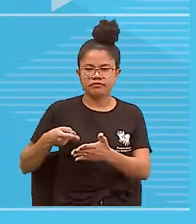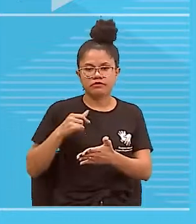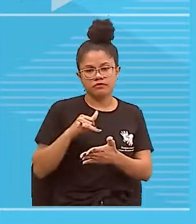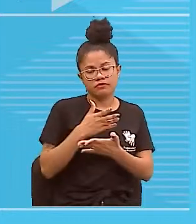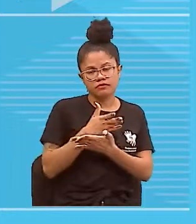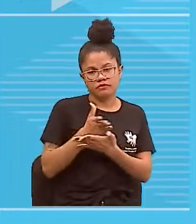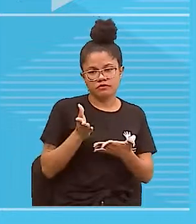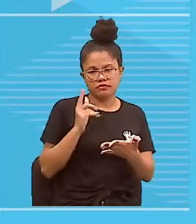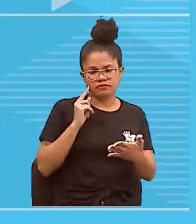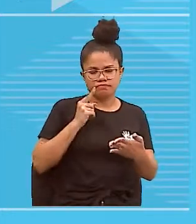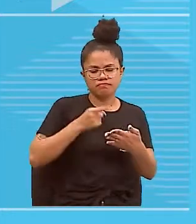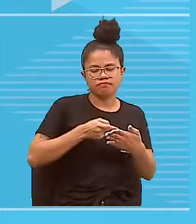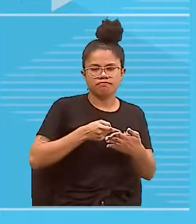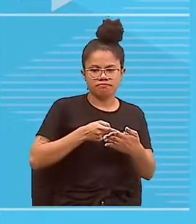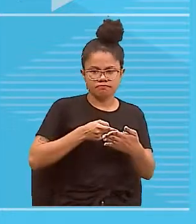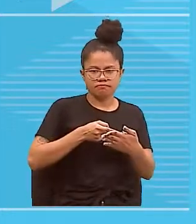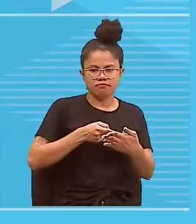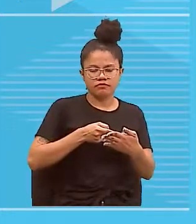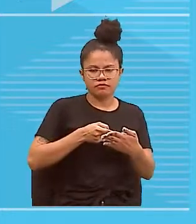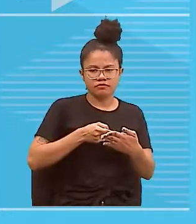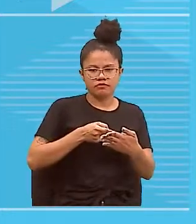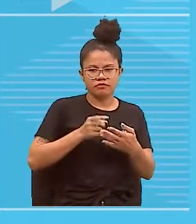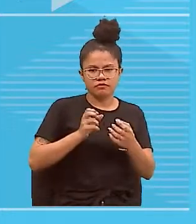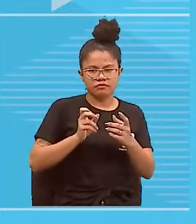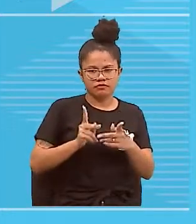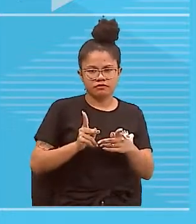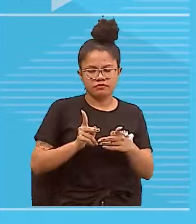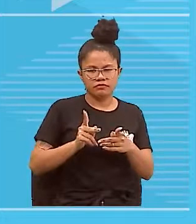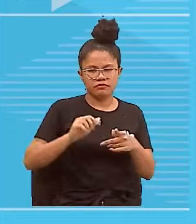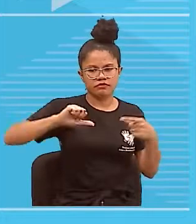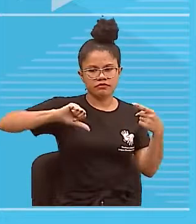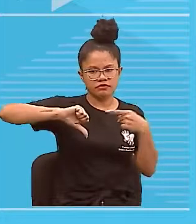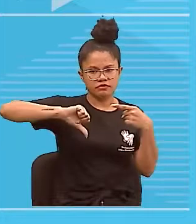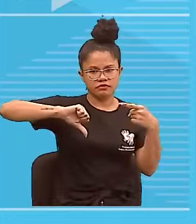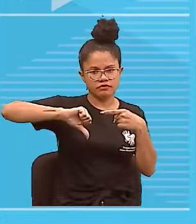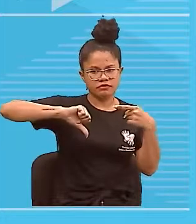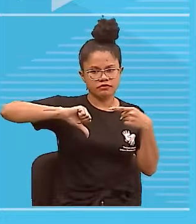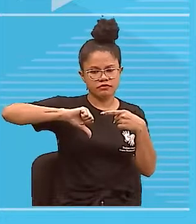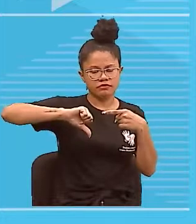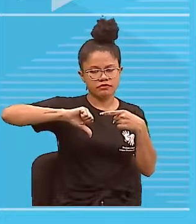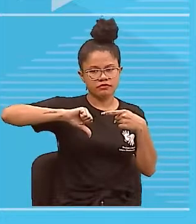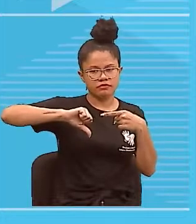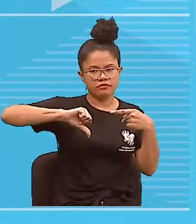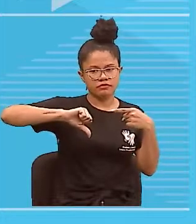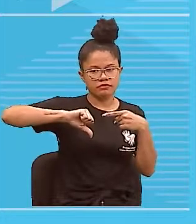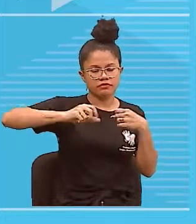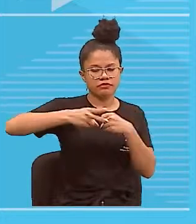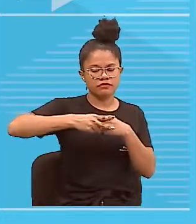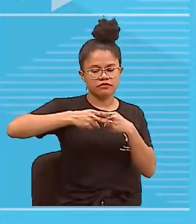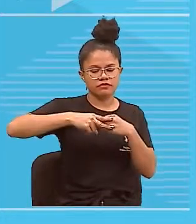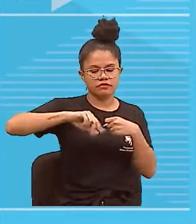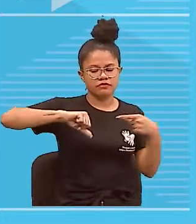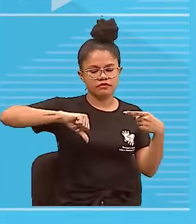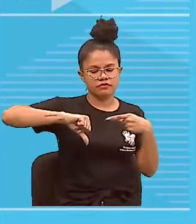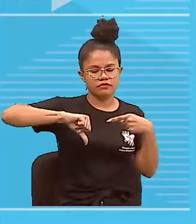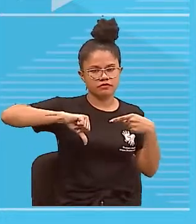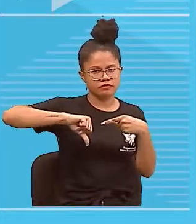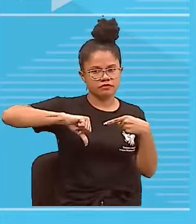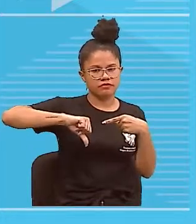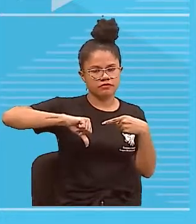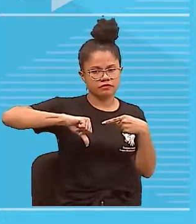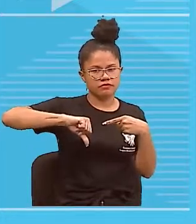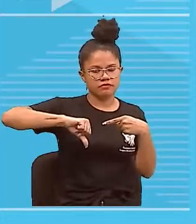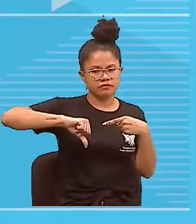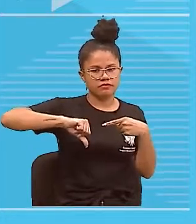ordem um comando negativo dessa forma do verbo que o verbo essa forma que o